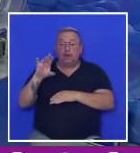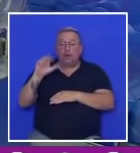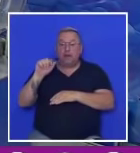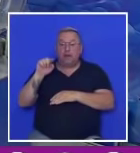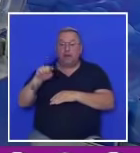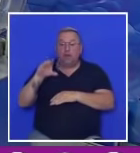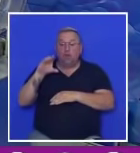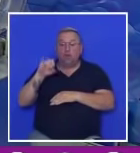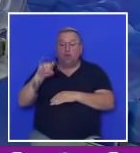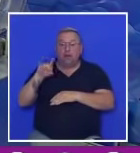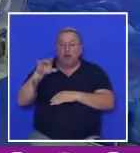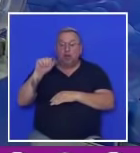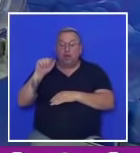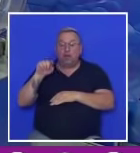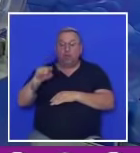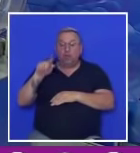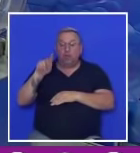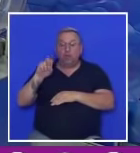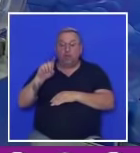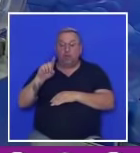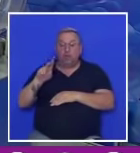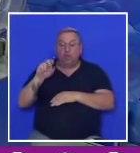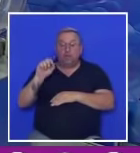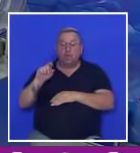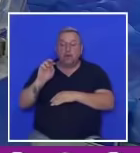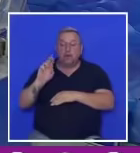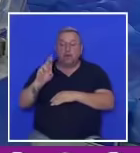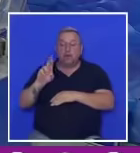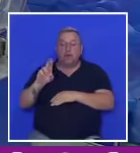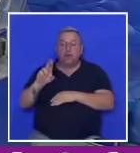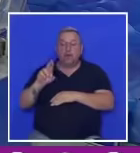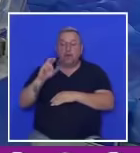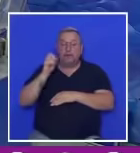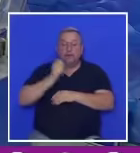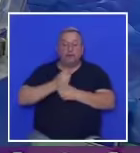loterias.caixa.gov.br. Acredite, aposte e boa sorte!